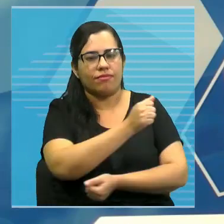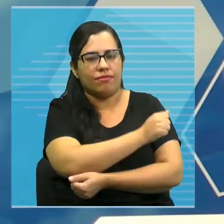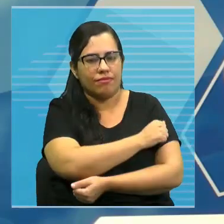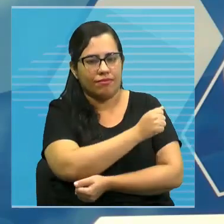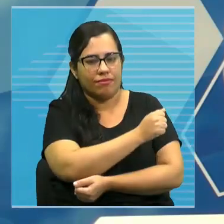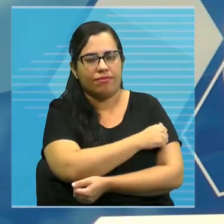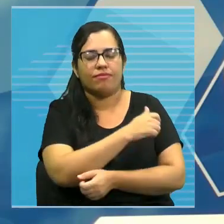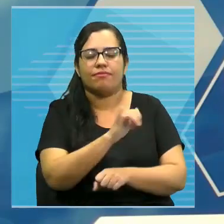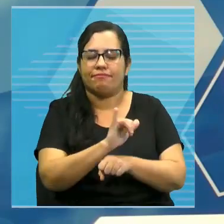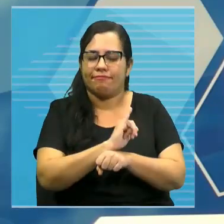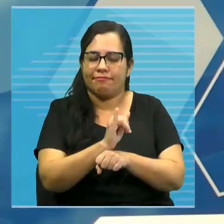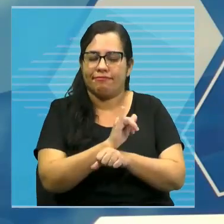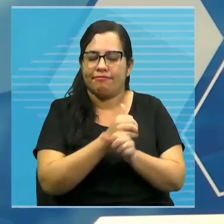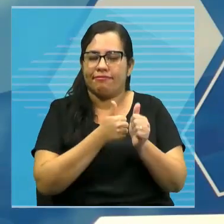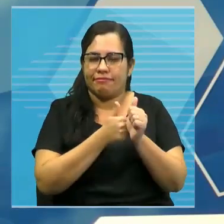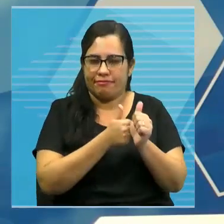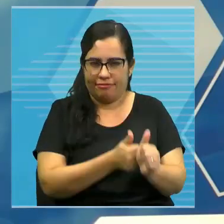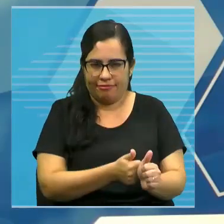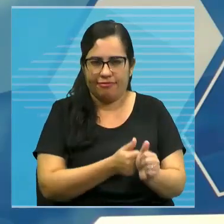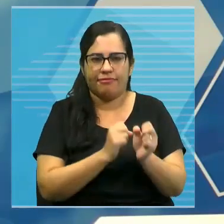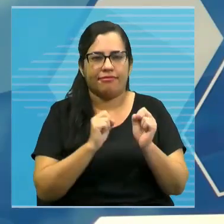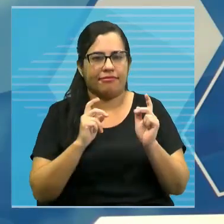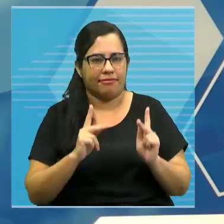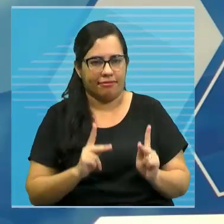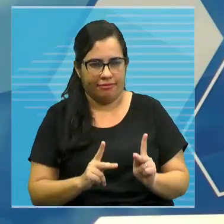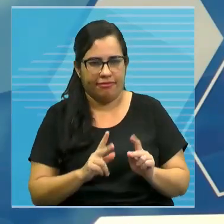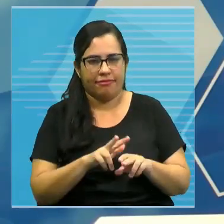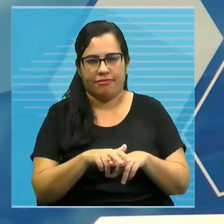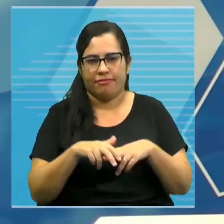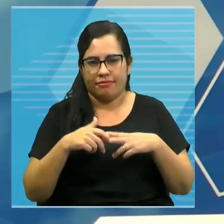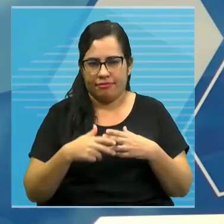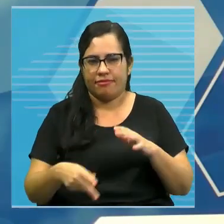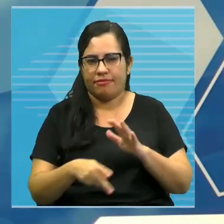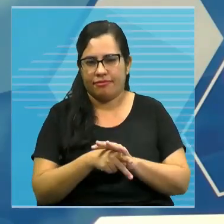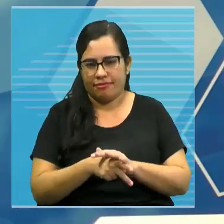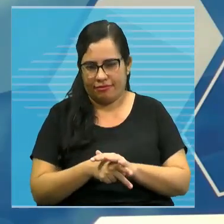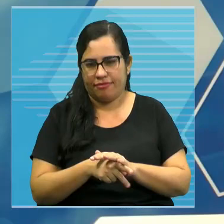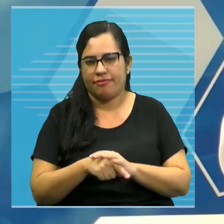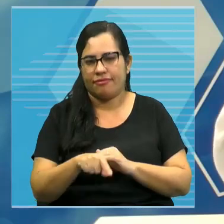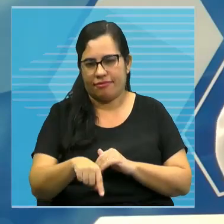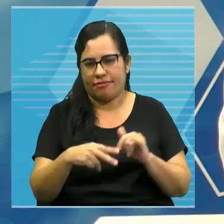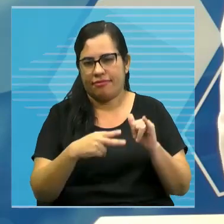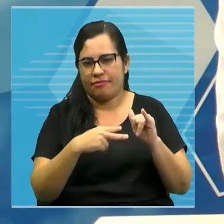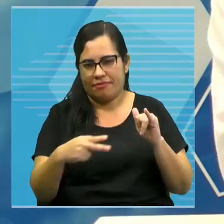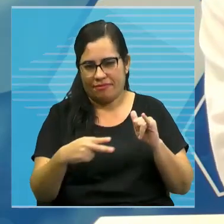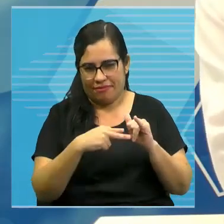aluno assistindo acompanhando as aulas pelo YouTube do canal educação